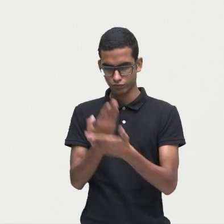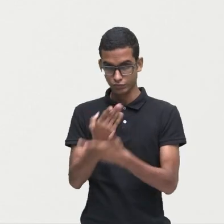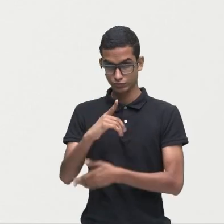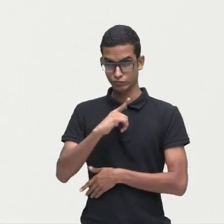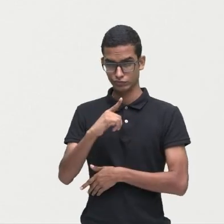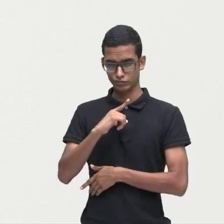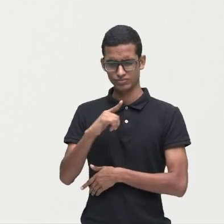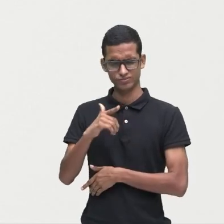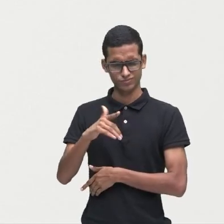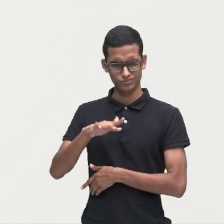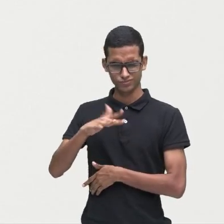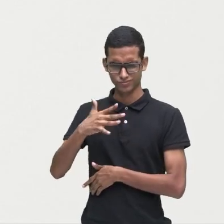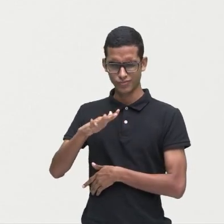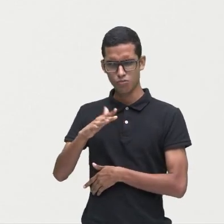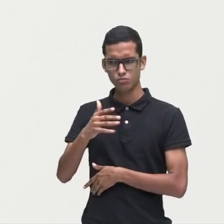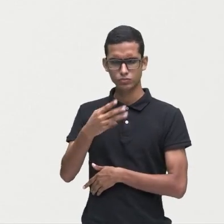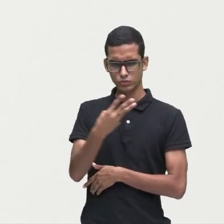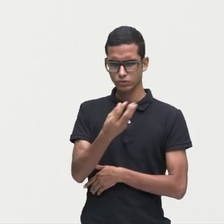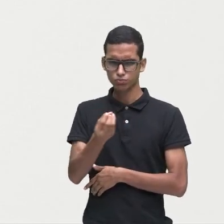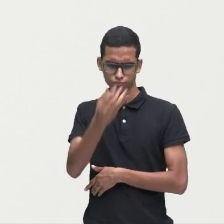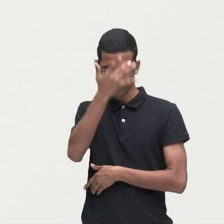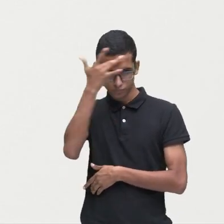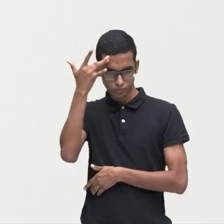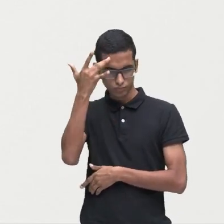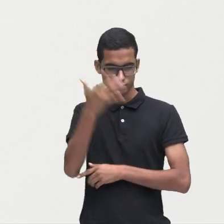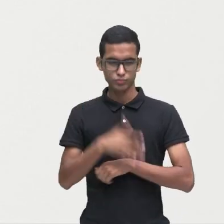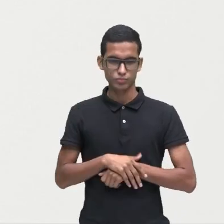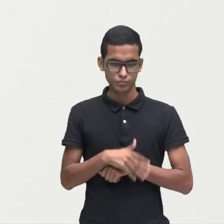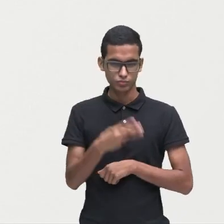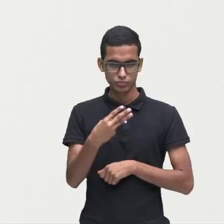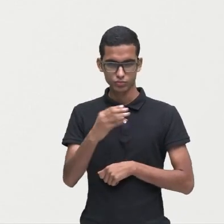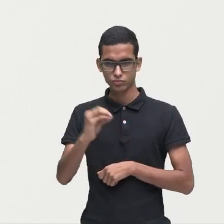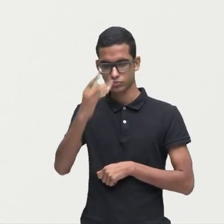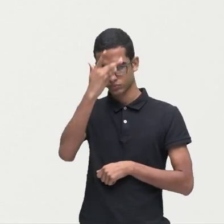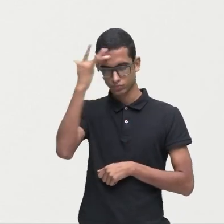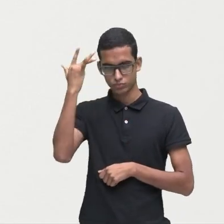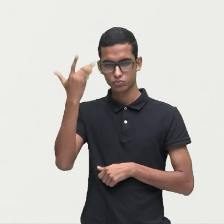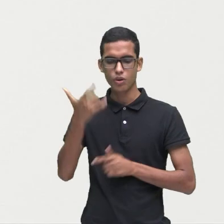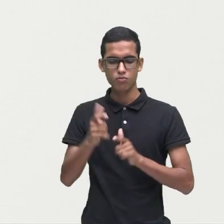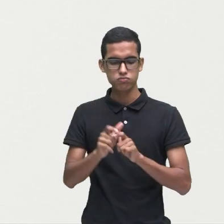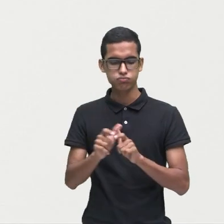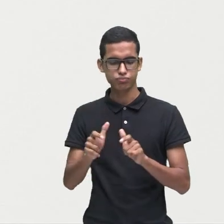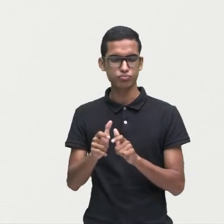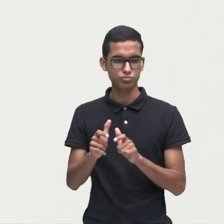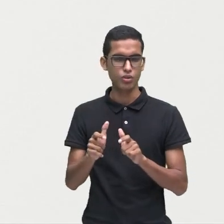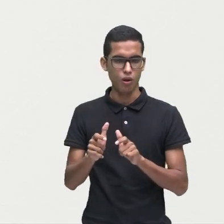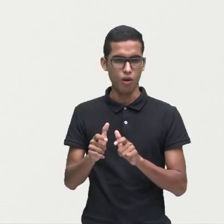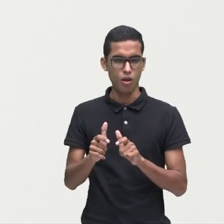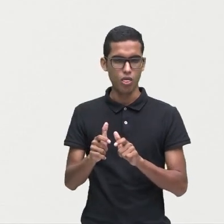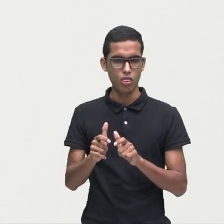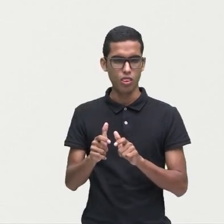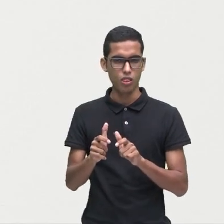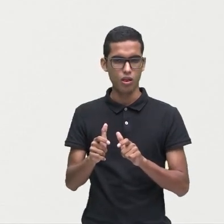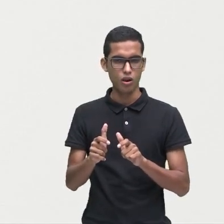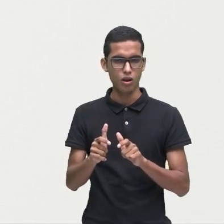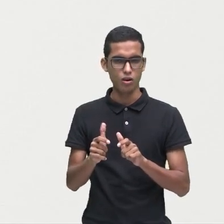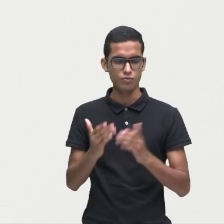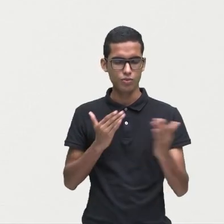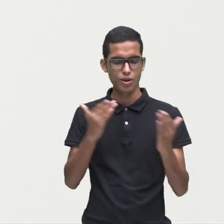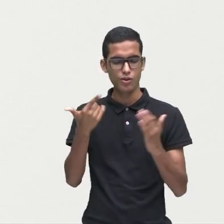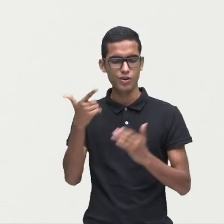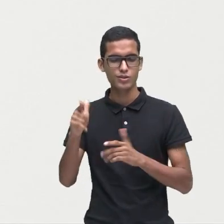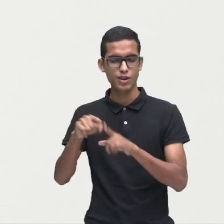tenha 30 pessoas, tá? Já está um pouquinho grande em comparação aí às salas